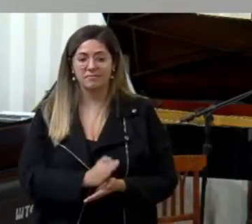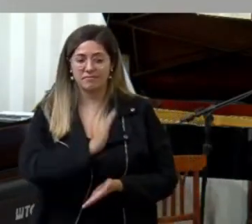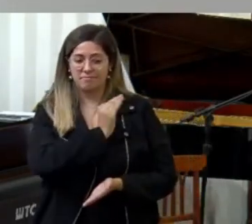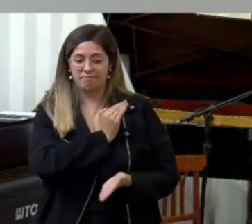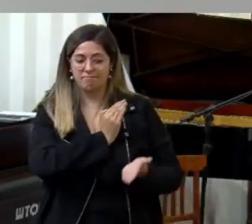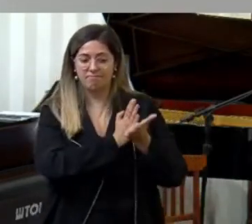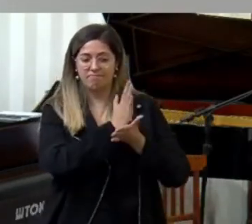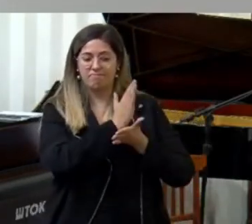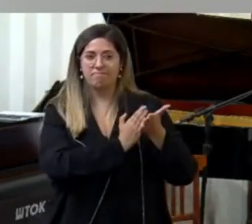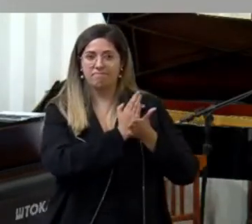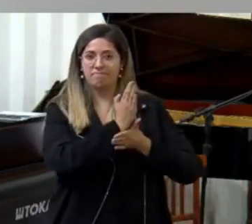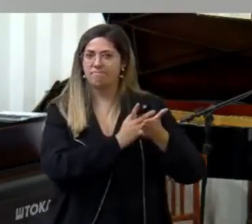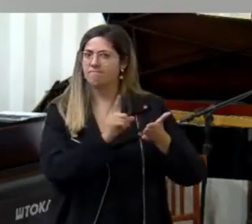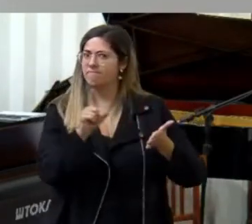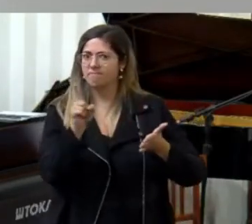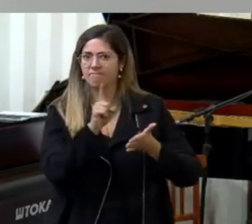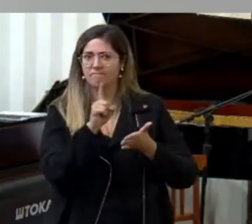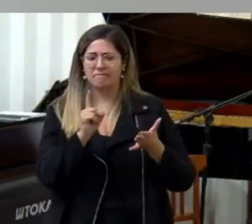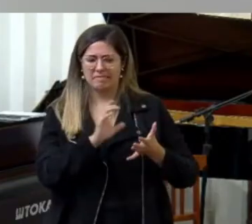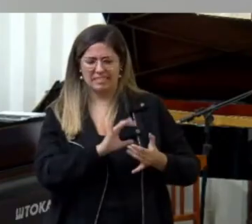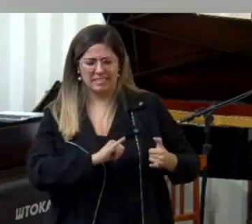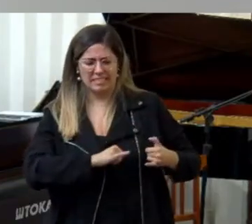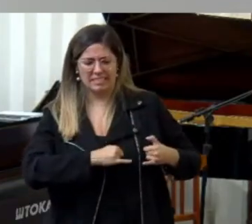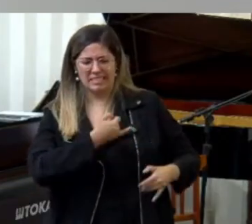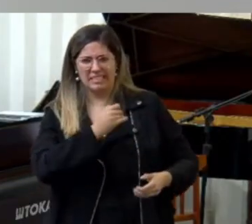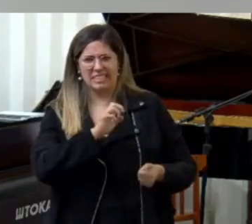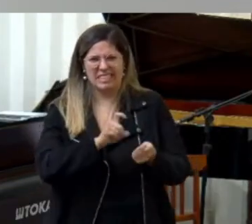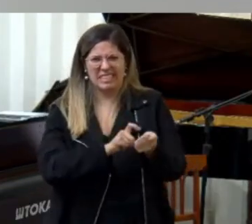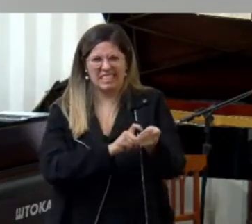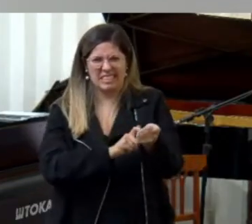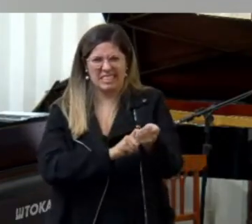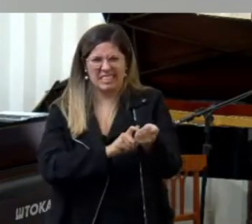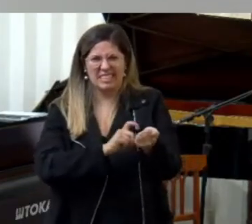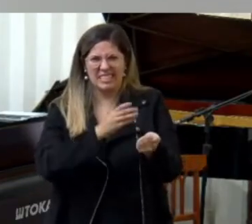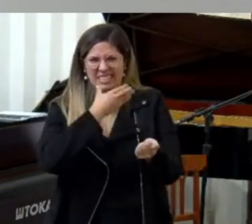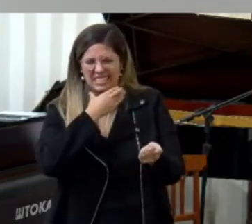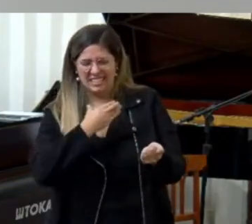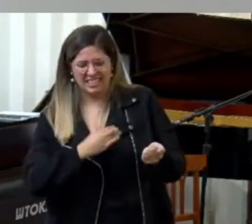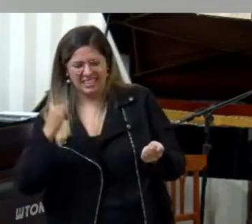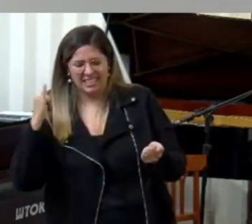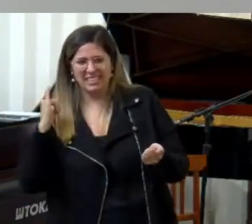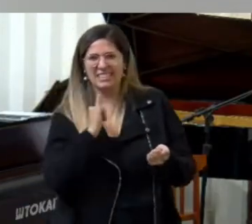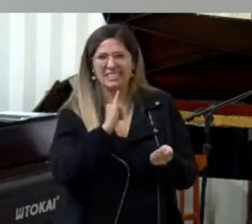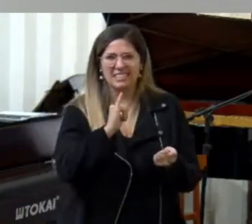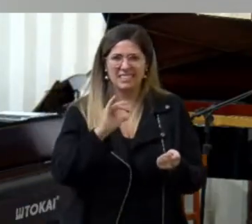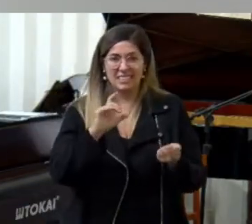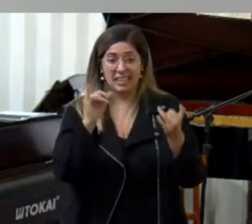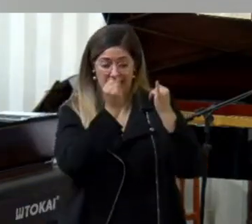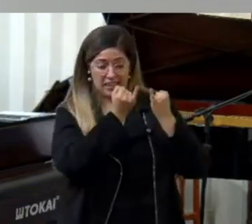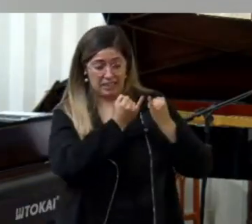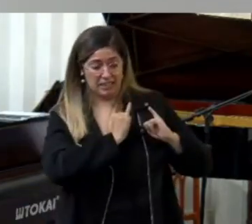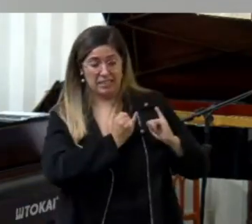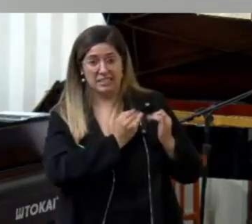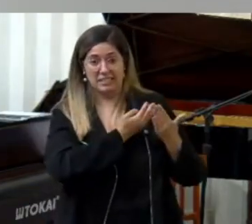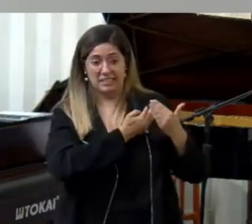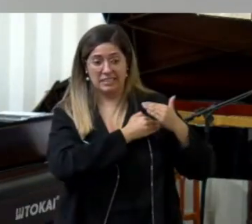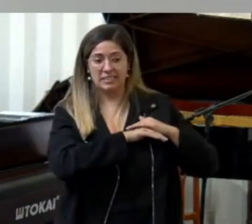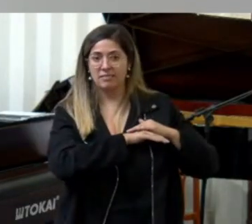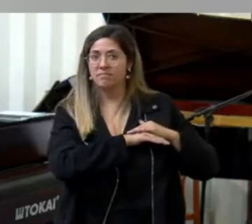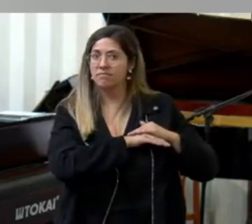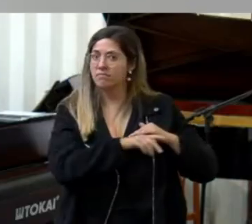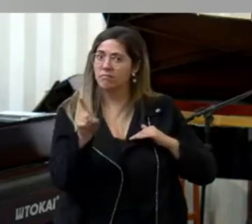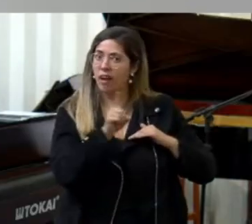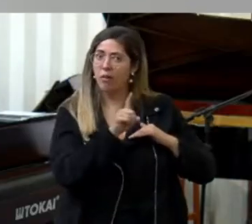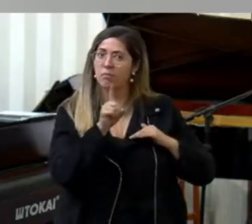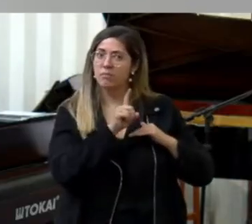dividido. Não saia daqui com o coração cheio de ídolos, como um dia Calvino disse que o coração do homem é uma fábrica deles. Negue isso